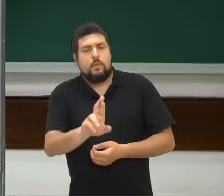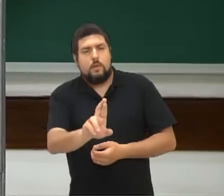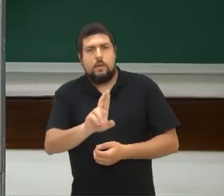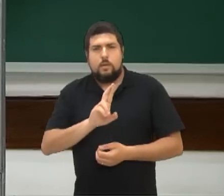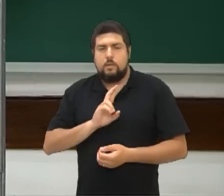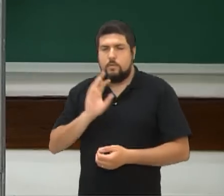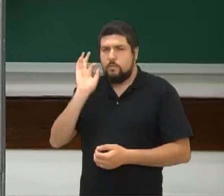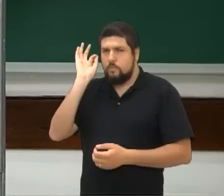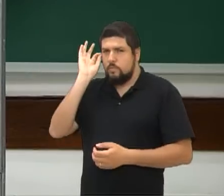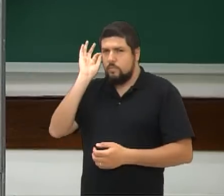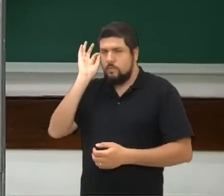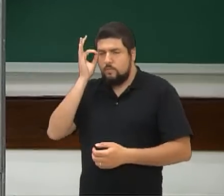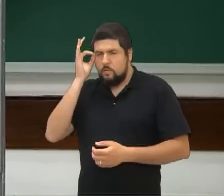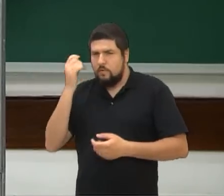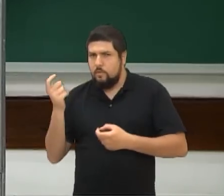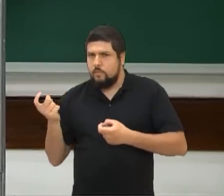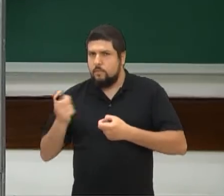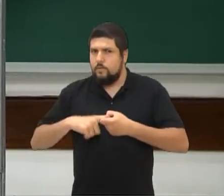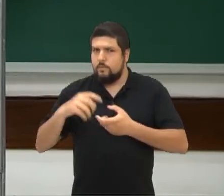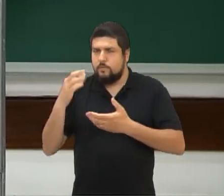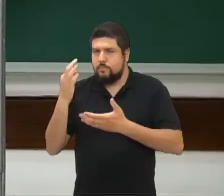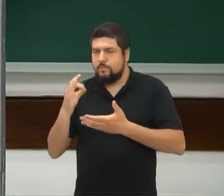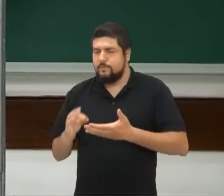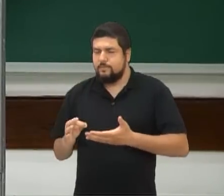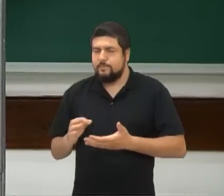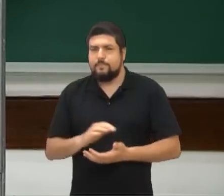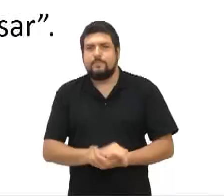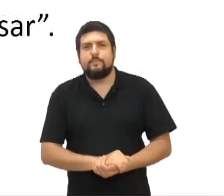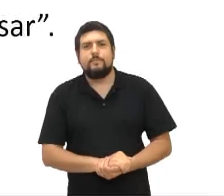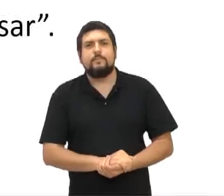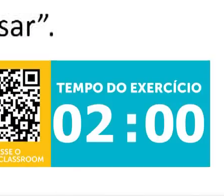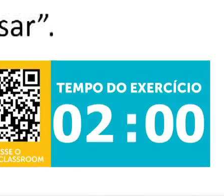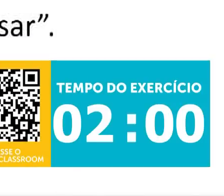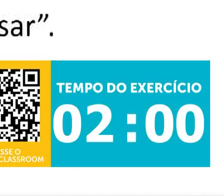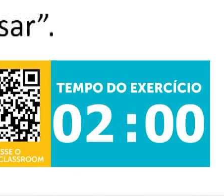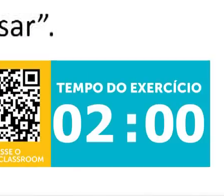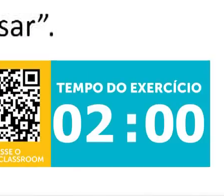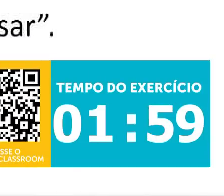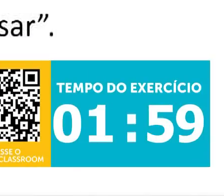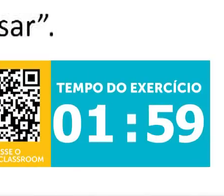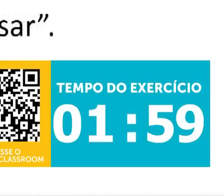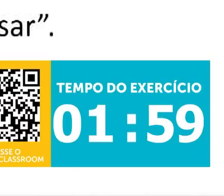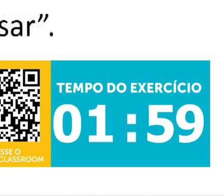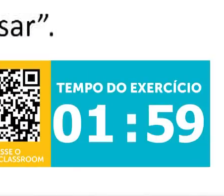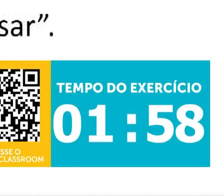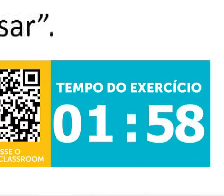gente já volta, eu dou um tempinho para você, tá bom assim? Vamos lá.